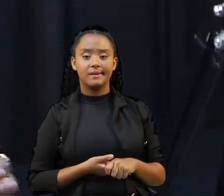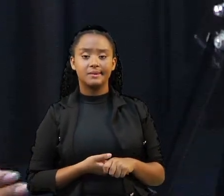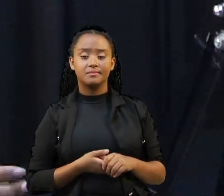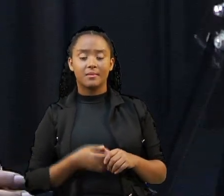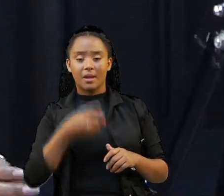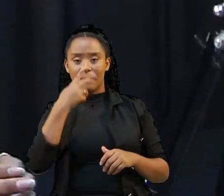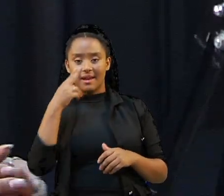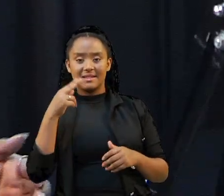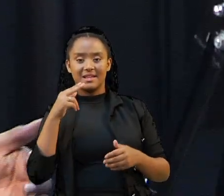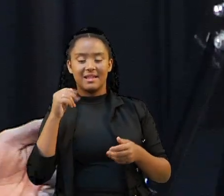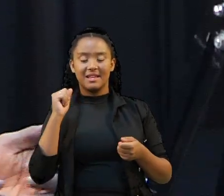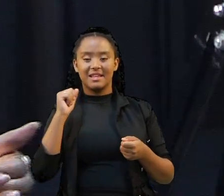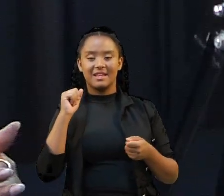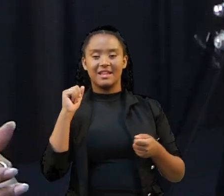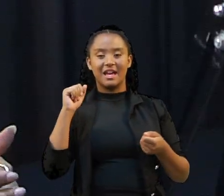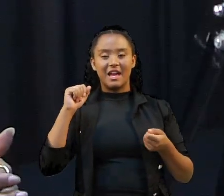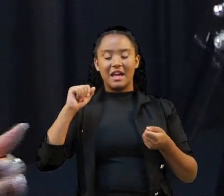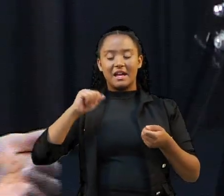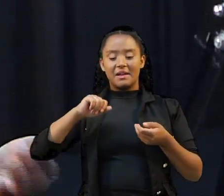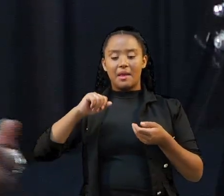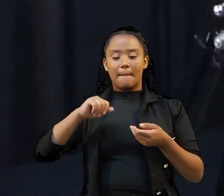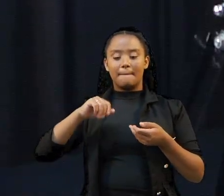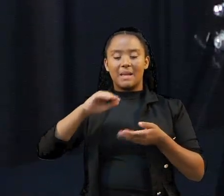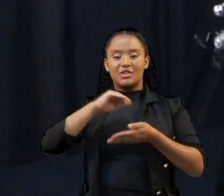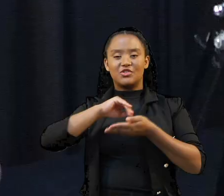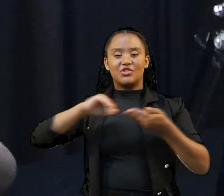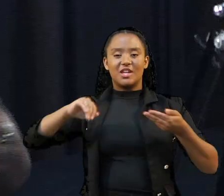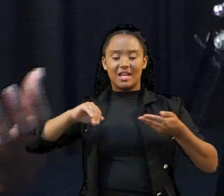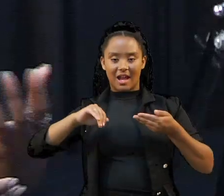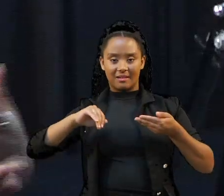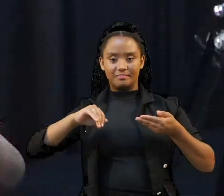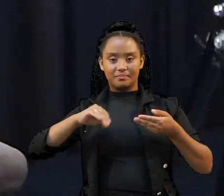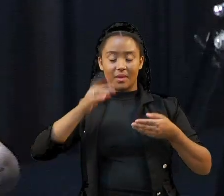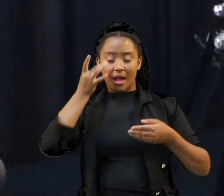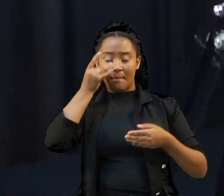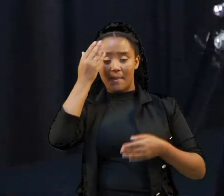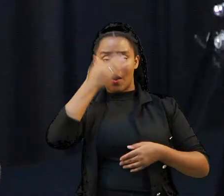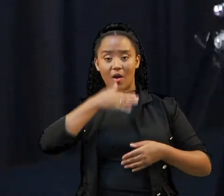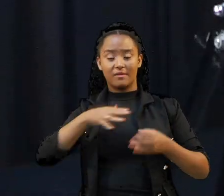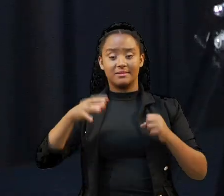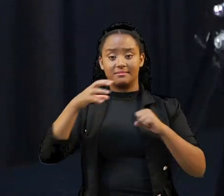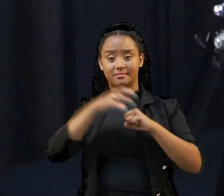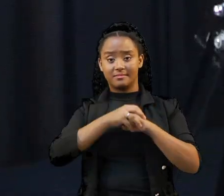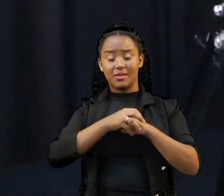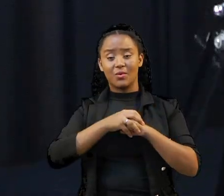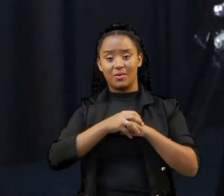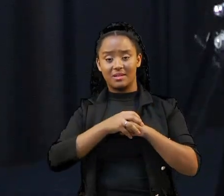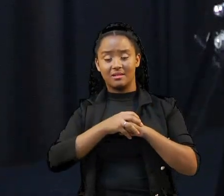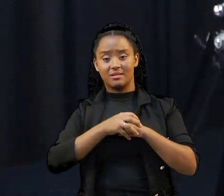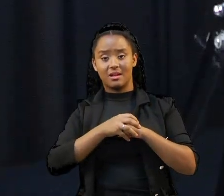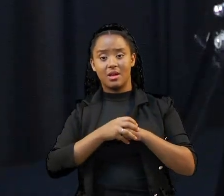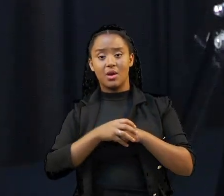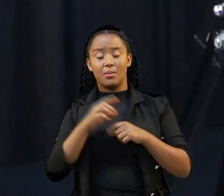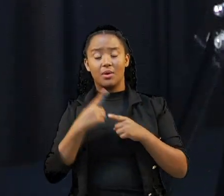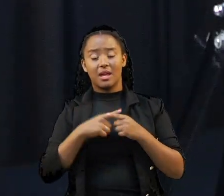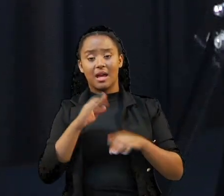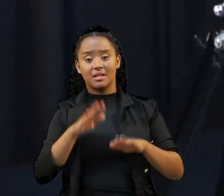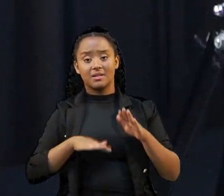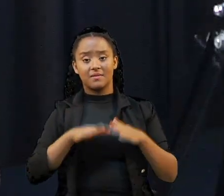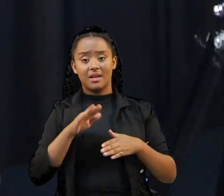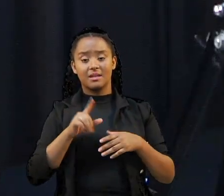da colonização, que foi a retirada das pessoas da aldeia, que pessoas que estão em contexto urbano, como eu, entendeu? Não leva em